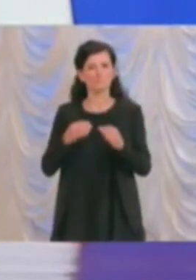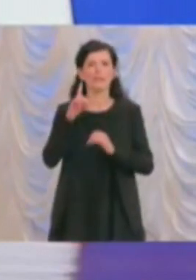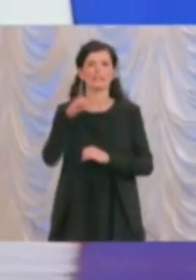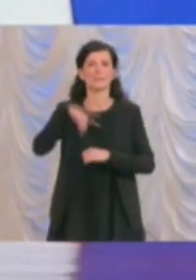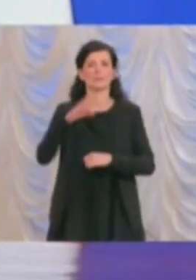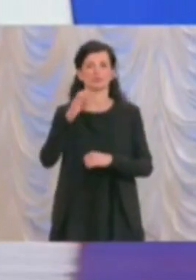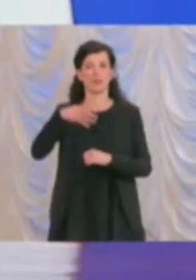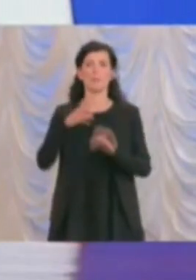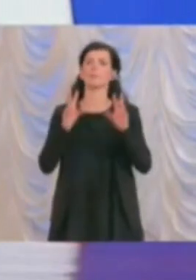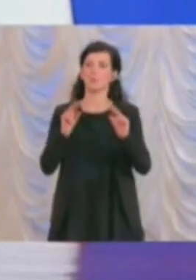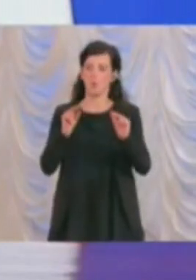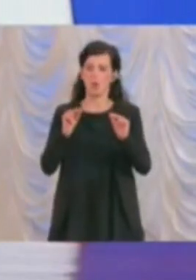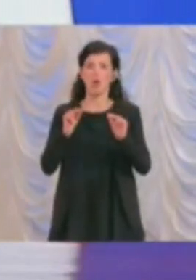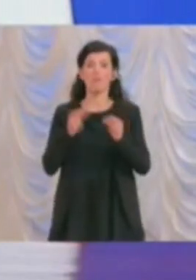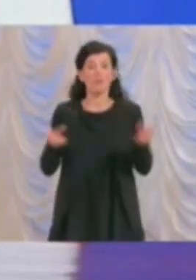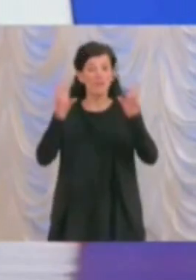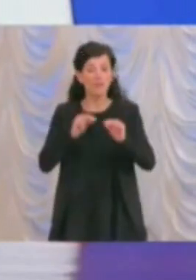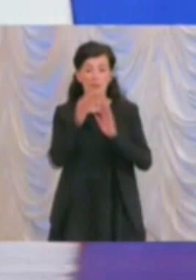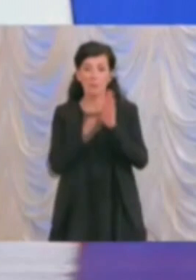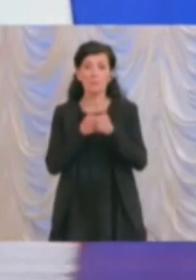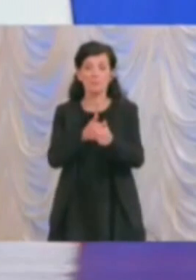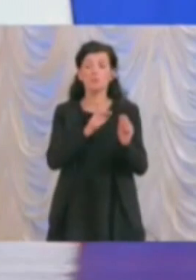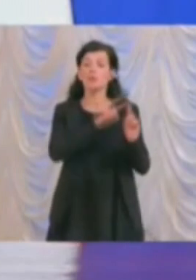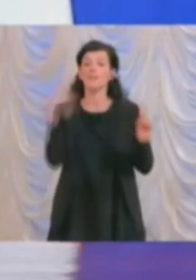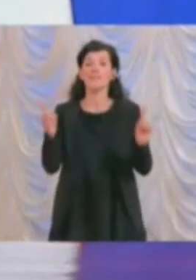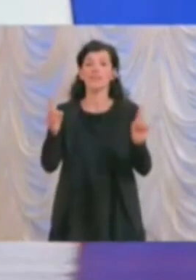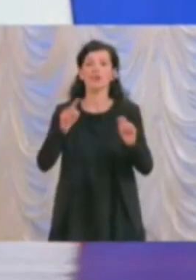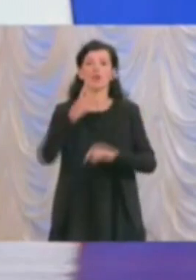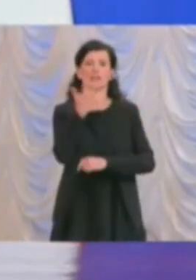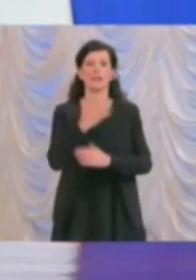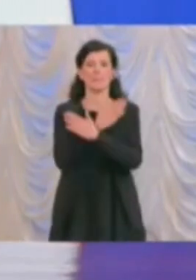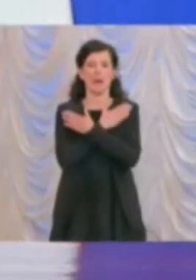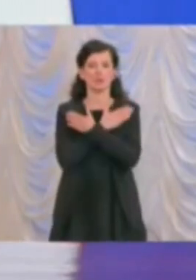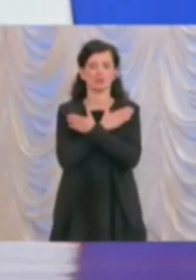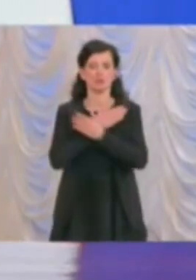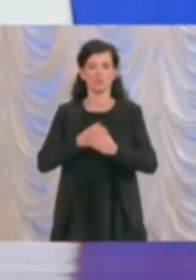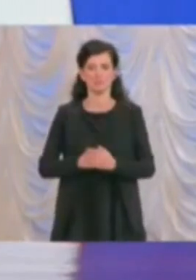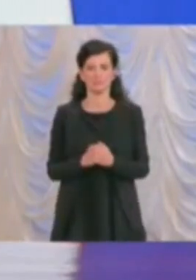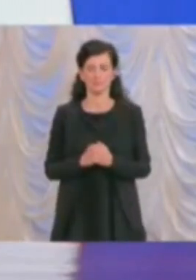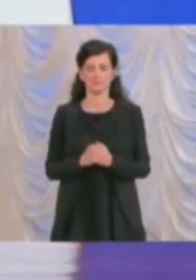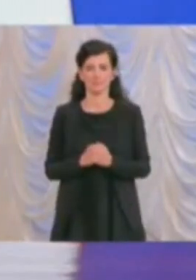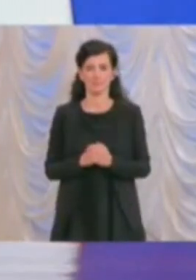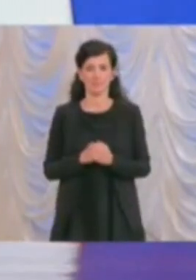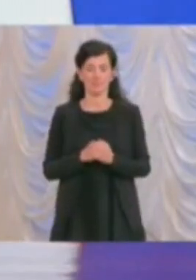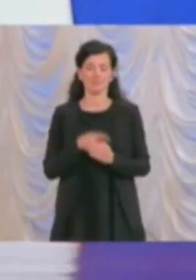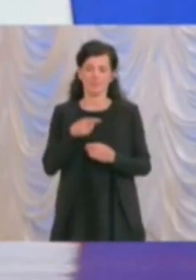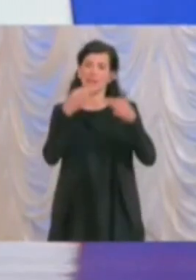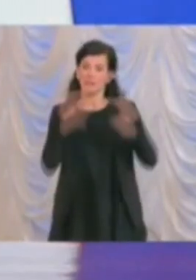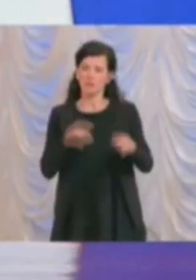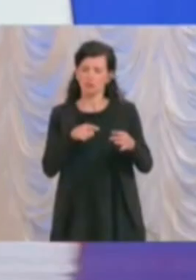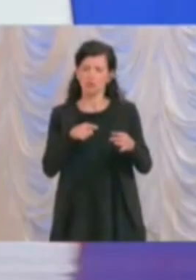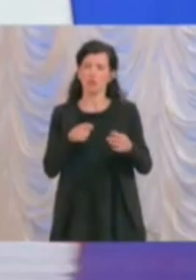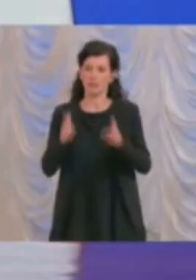ea brutal tensão aceleração da atividade econômica imposta um mês para tentar conter a pandemia do novo coronavírus